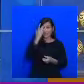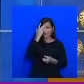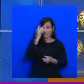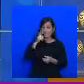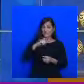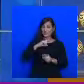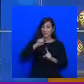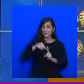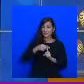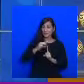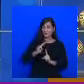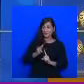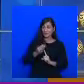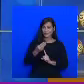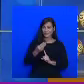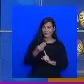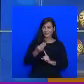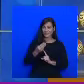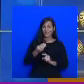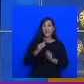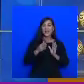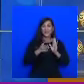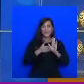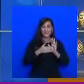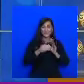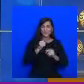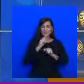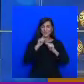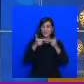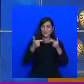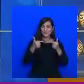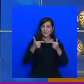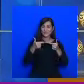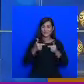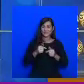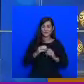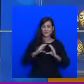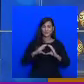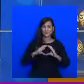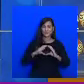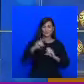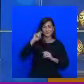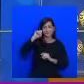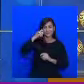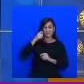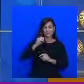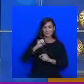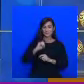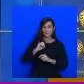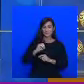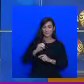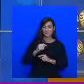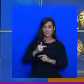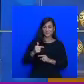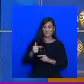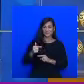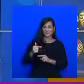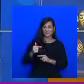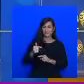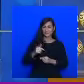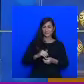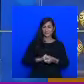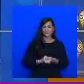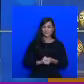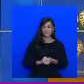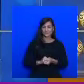Amanhã tem mais milionária. Aposte e boa sorte. Bola preta, número 07.